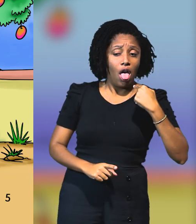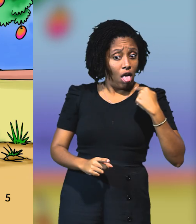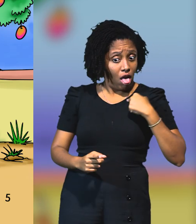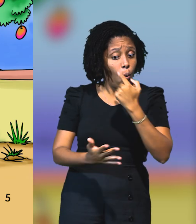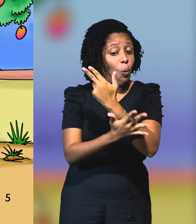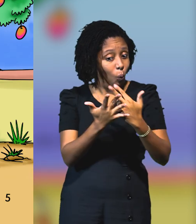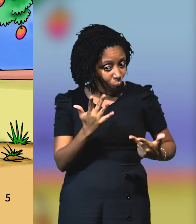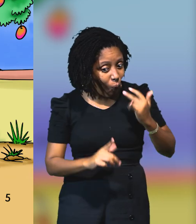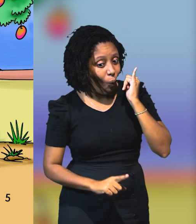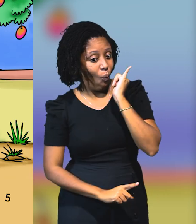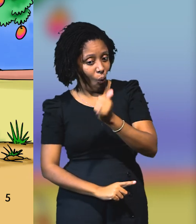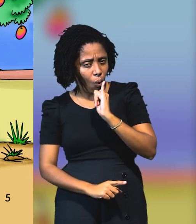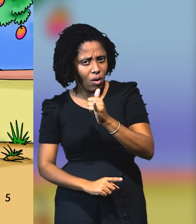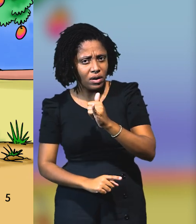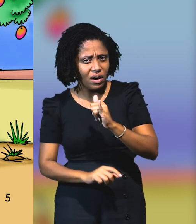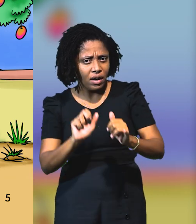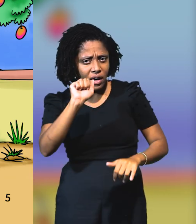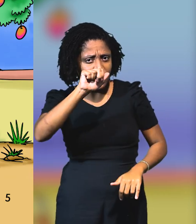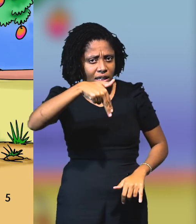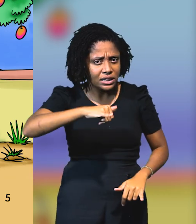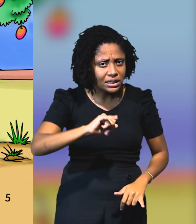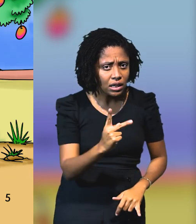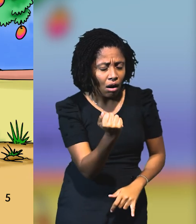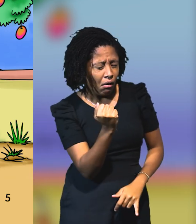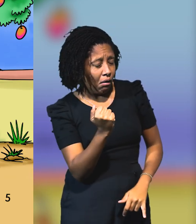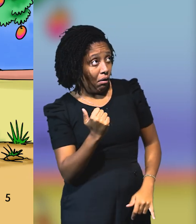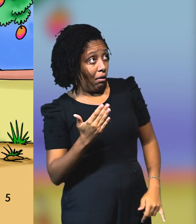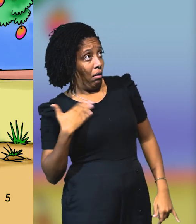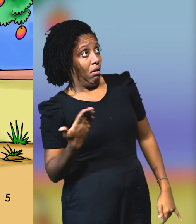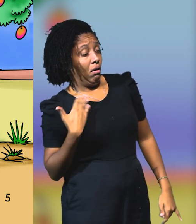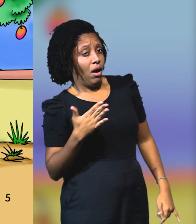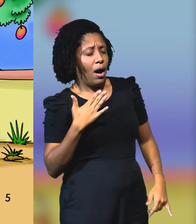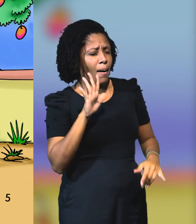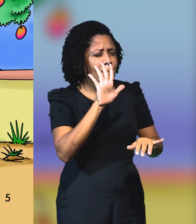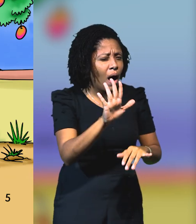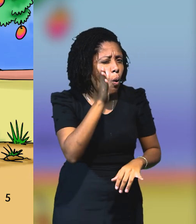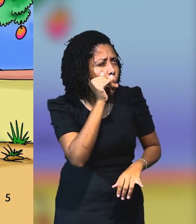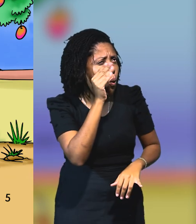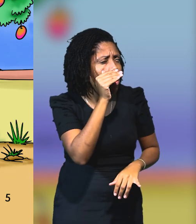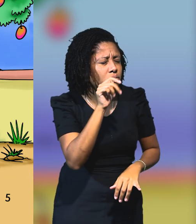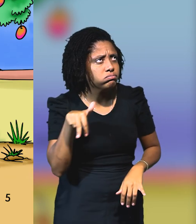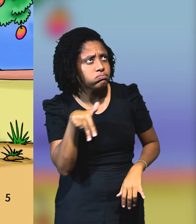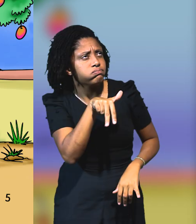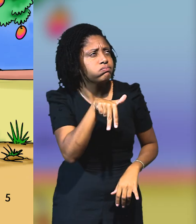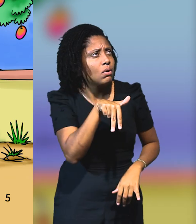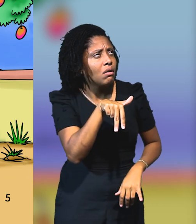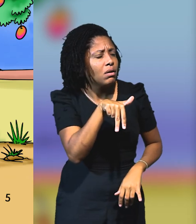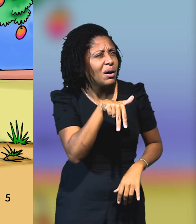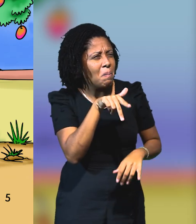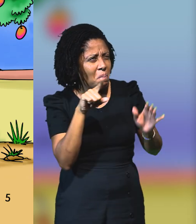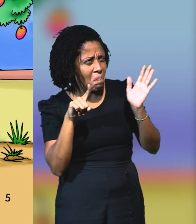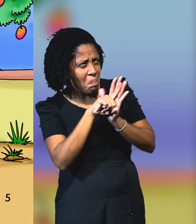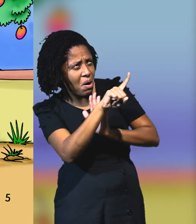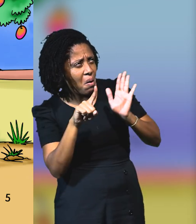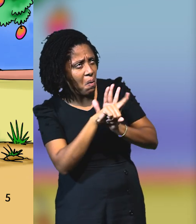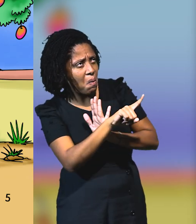coisa para contar. Aninha, assustada, mas curiosa, parou e então começou a